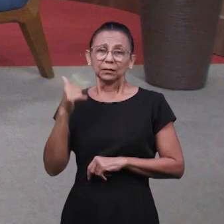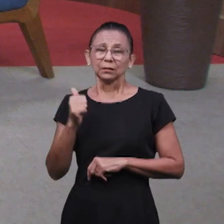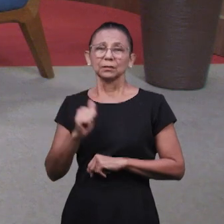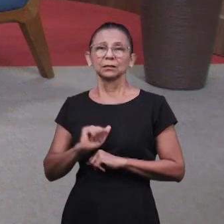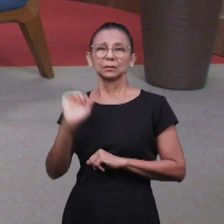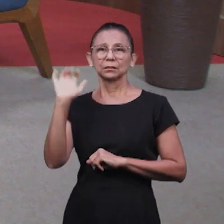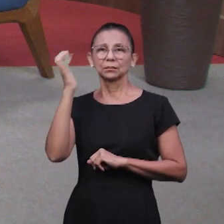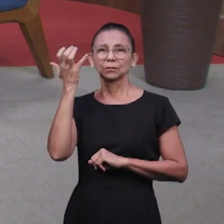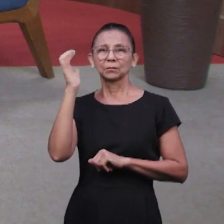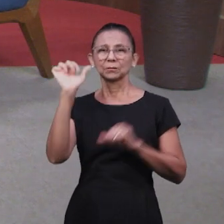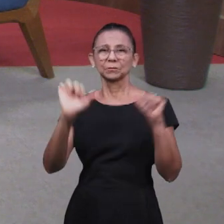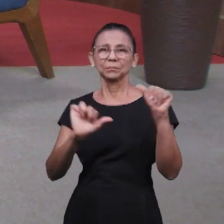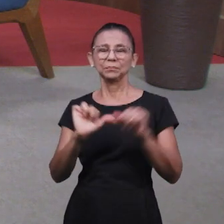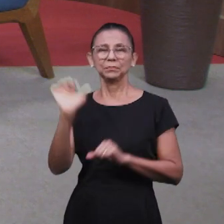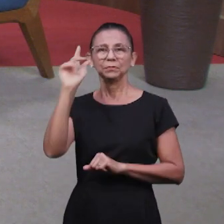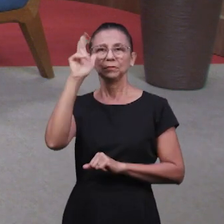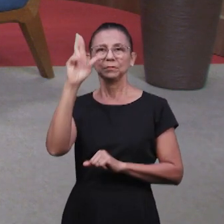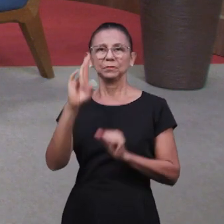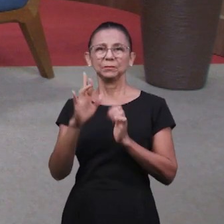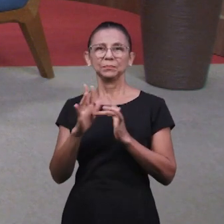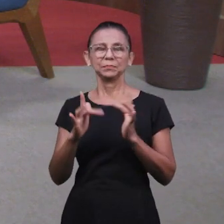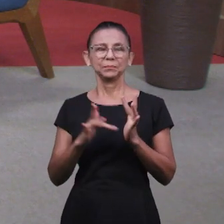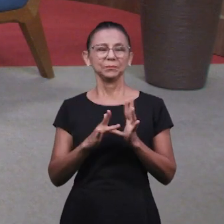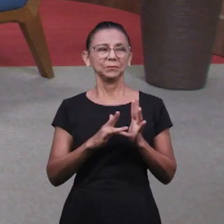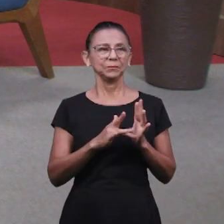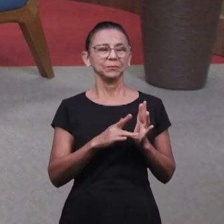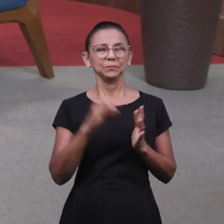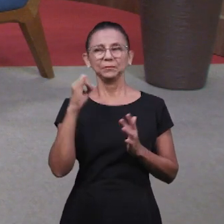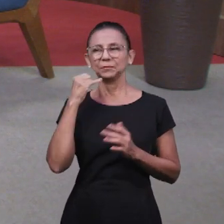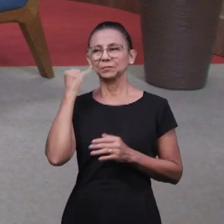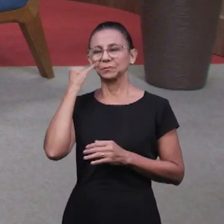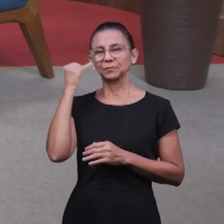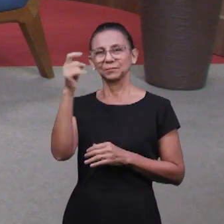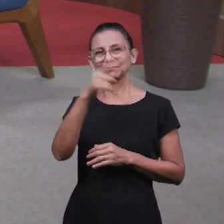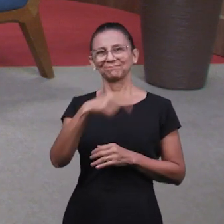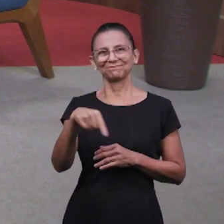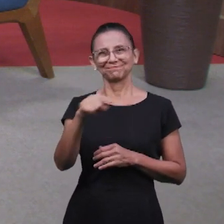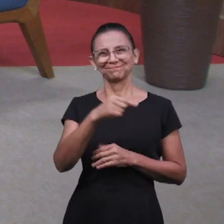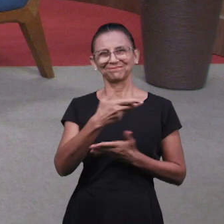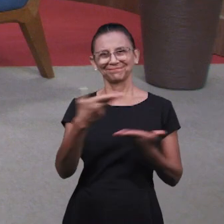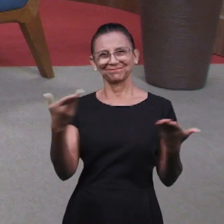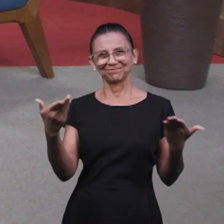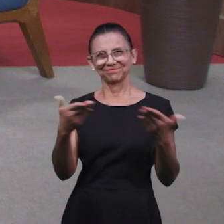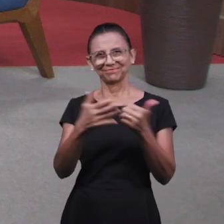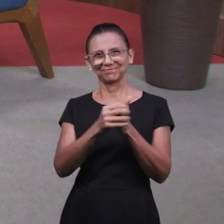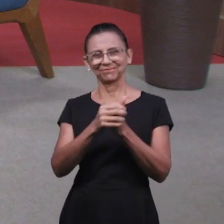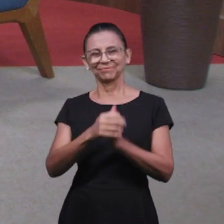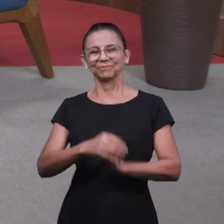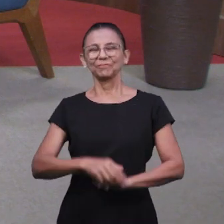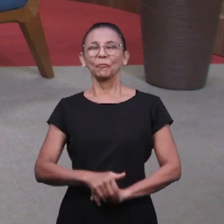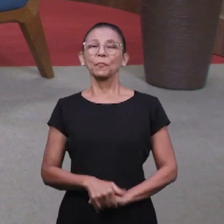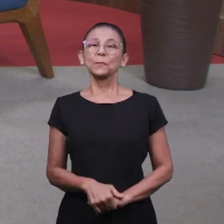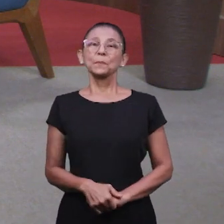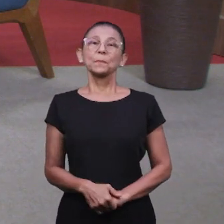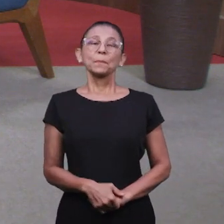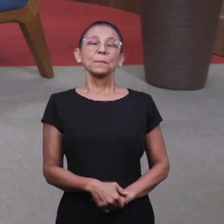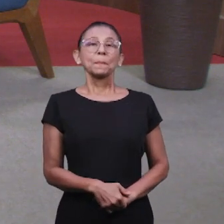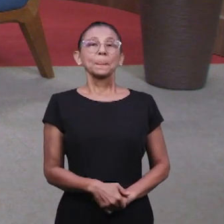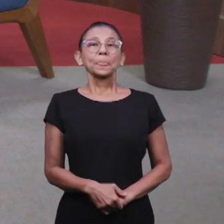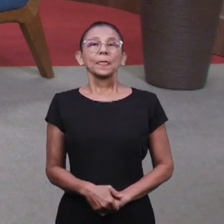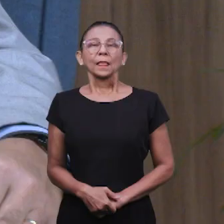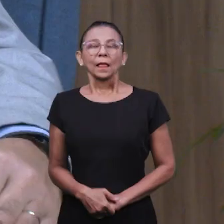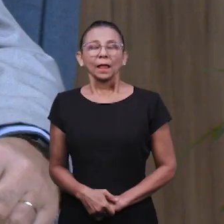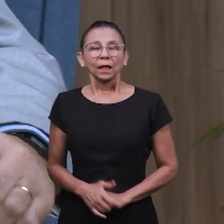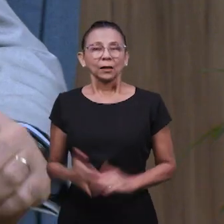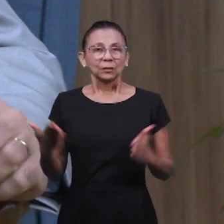tempo mudou e isso costuma acontecer. Deus abençoe. Paz do Senhor. Paz do Senhor, Josias. Paz do Senhor a todos queridos.